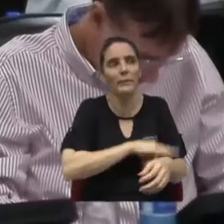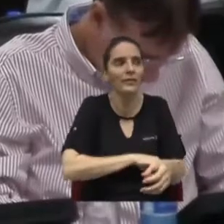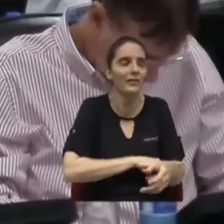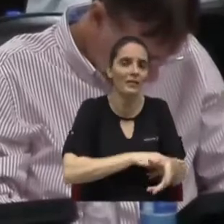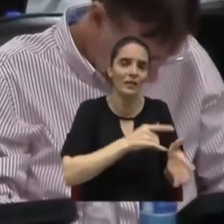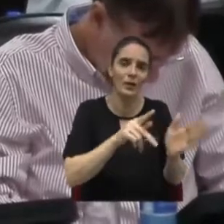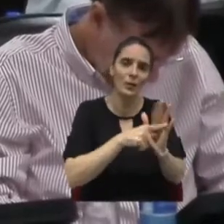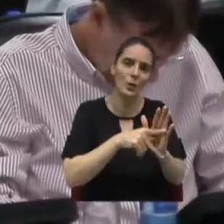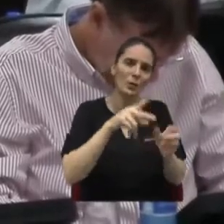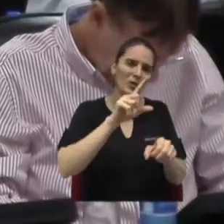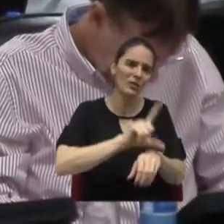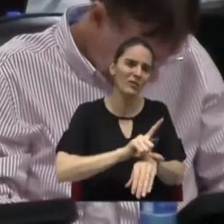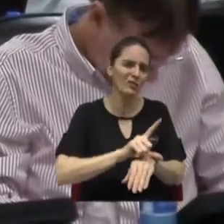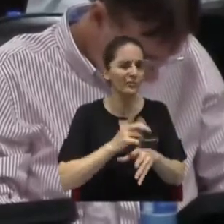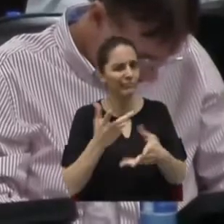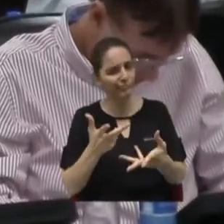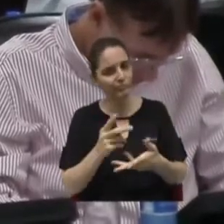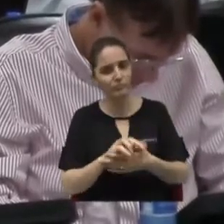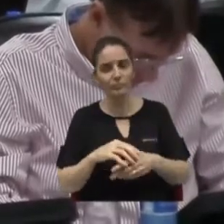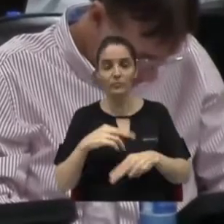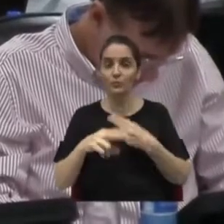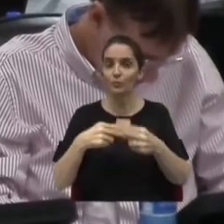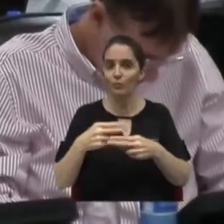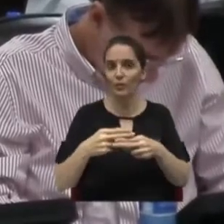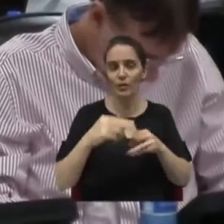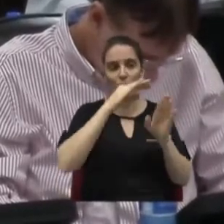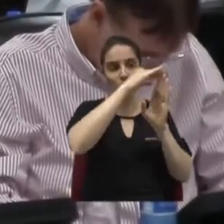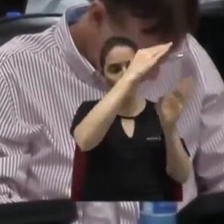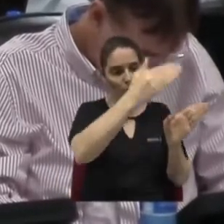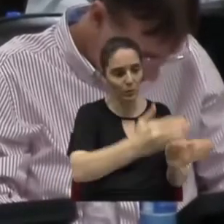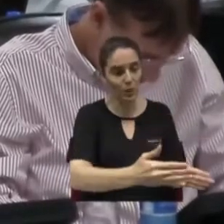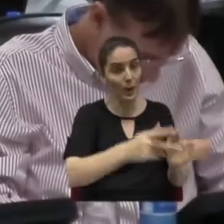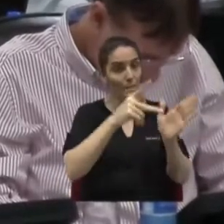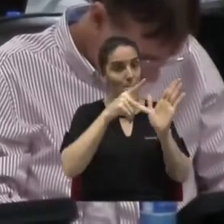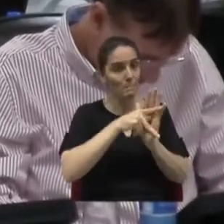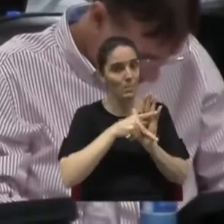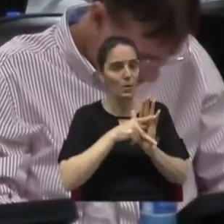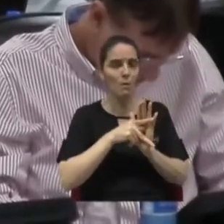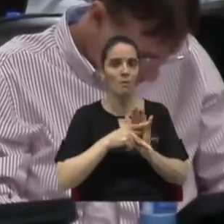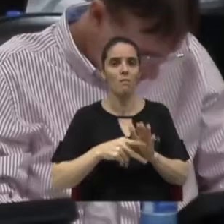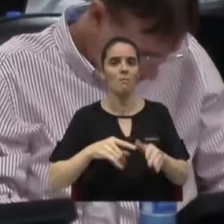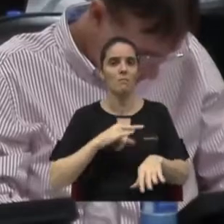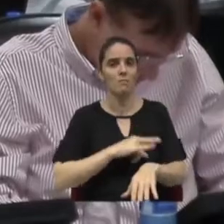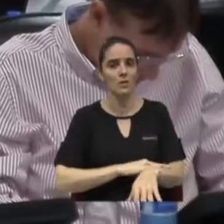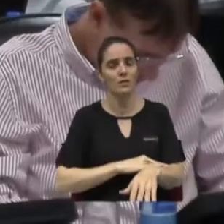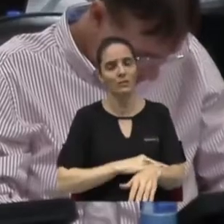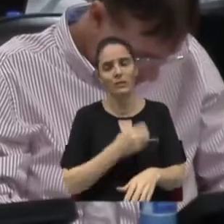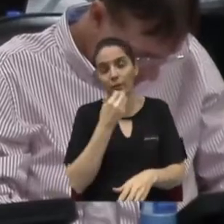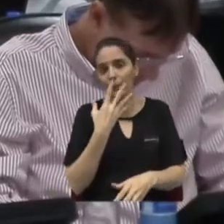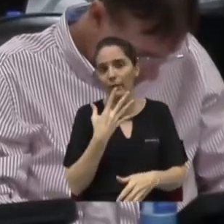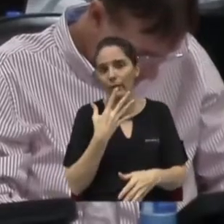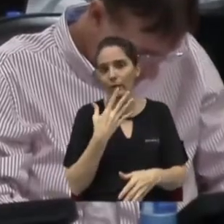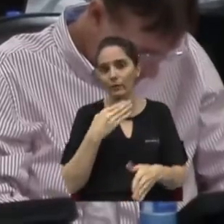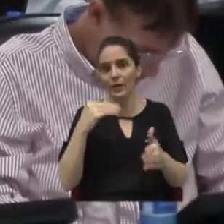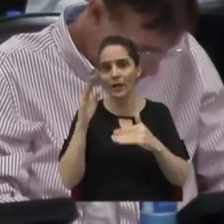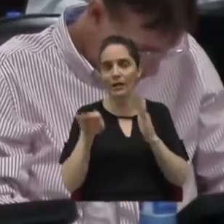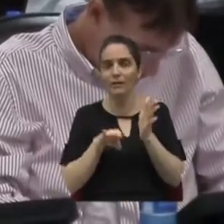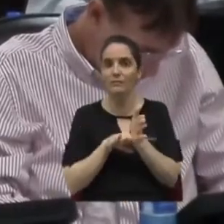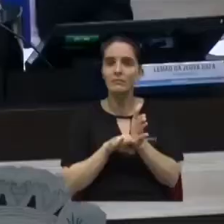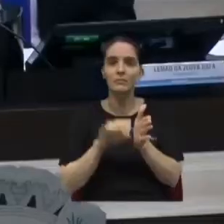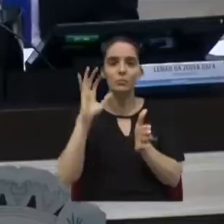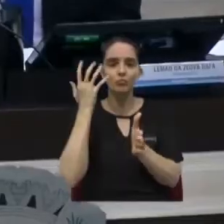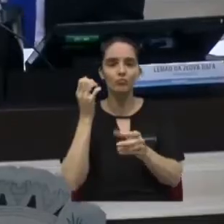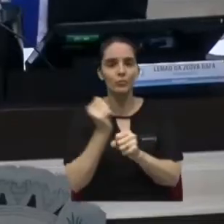Então, ali um banheiro químico seria assim, muito bom, até que essa reforma não chegue. Parabéns, vereador Mir.